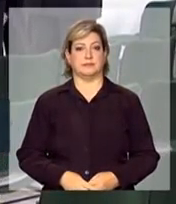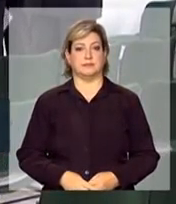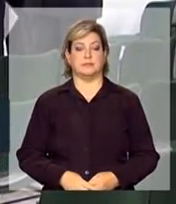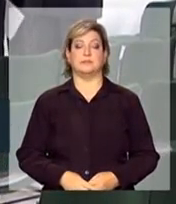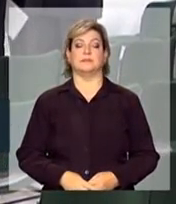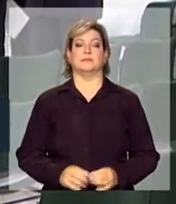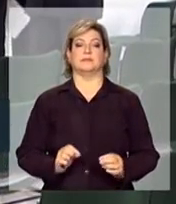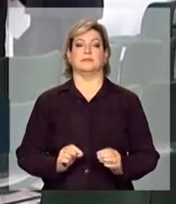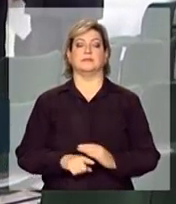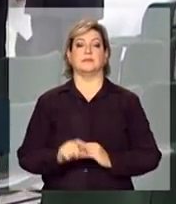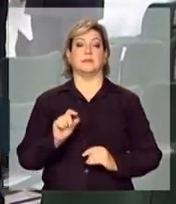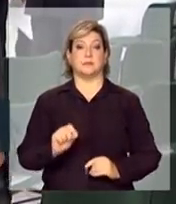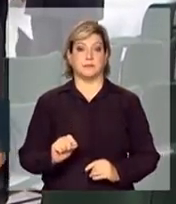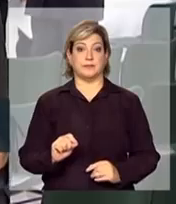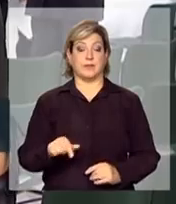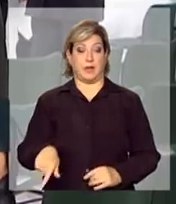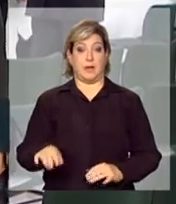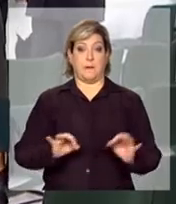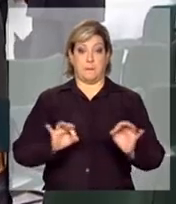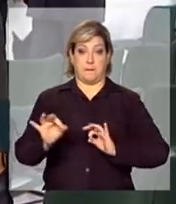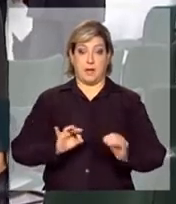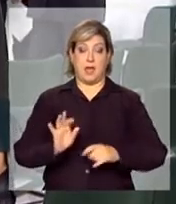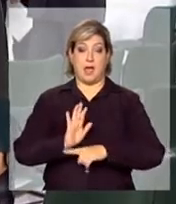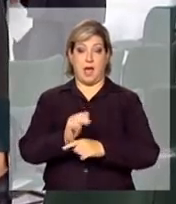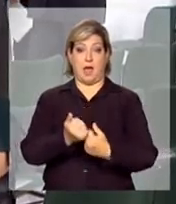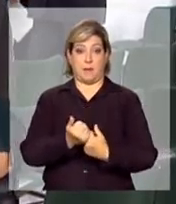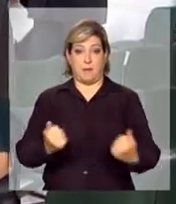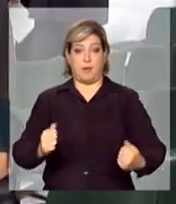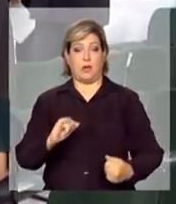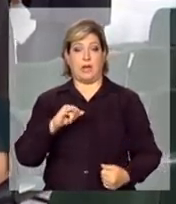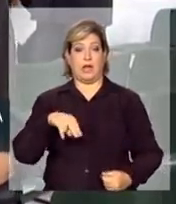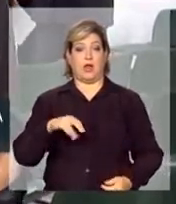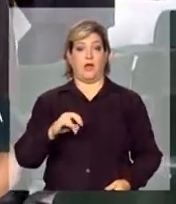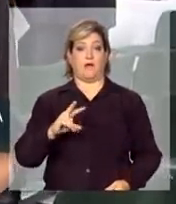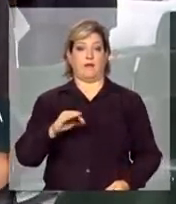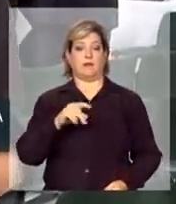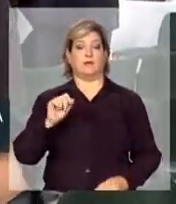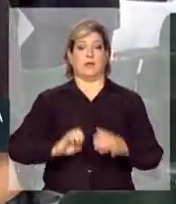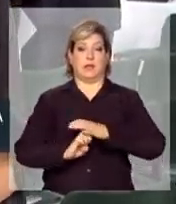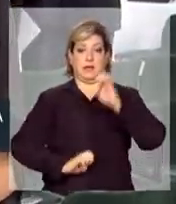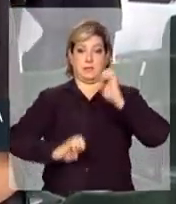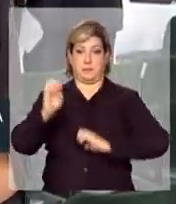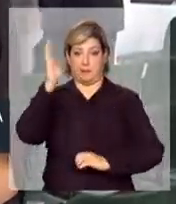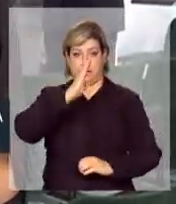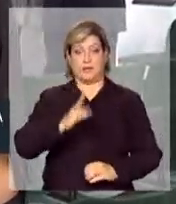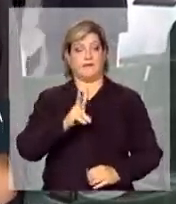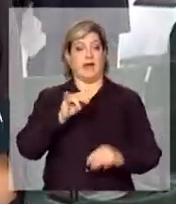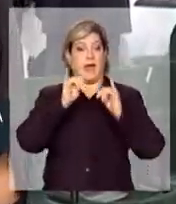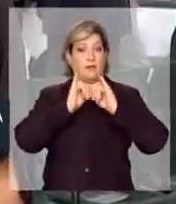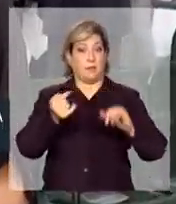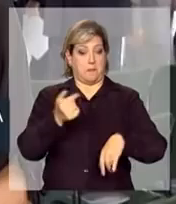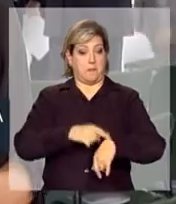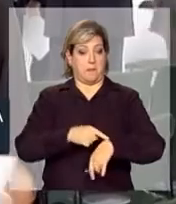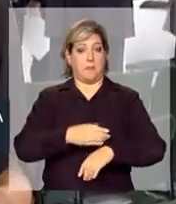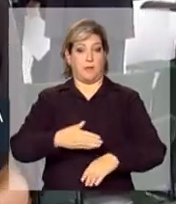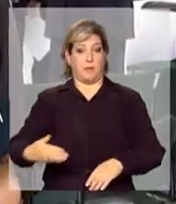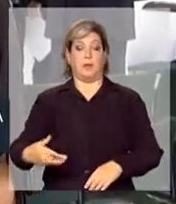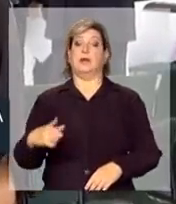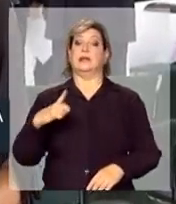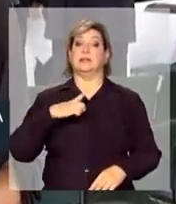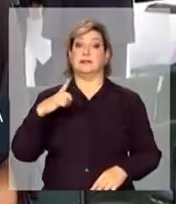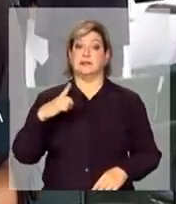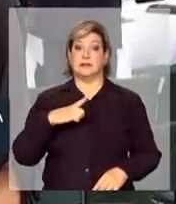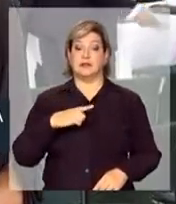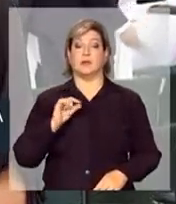Malu e no plano de apoio à inovação nas empresas brasileiras que vai ser anunciado daqui a pouco está a